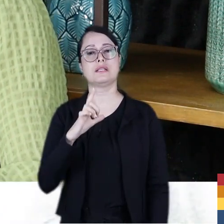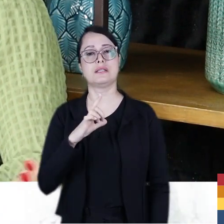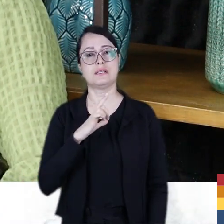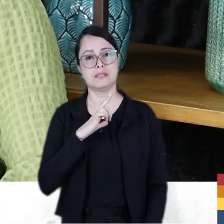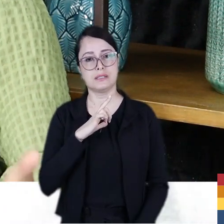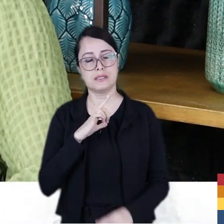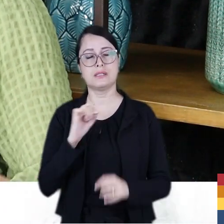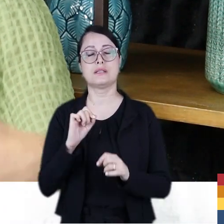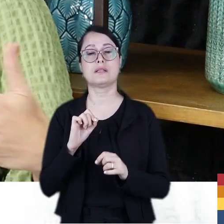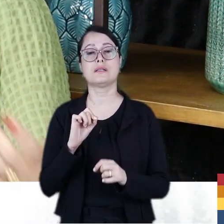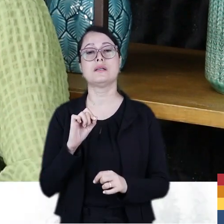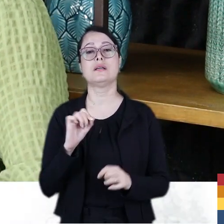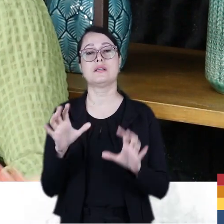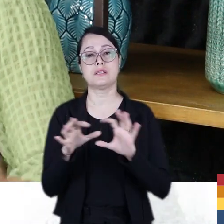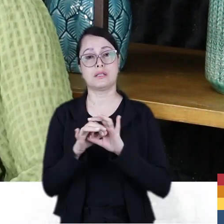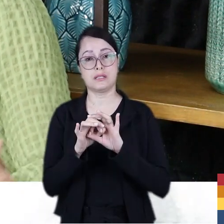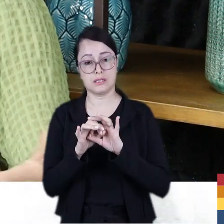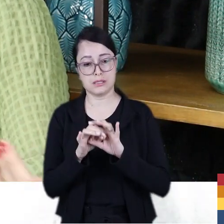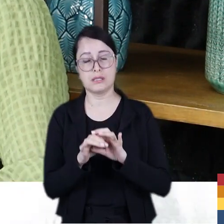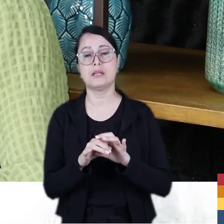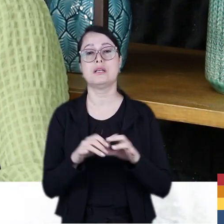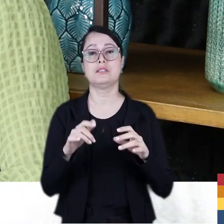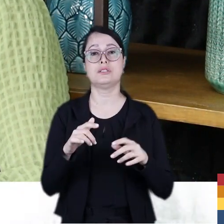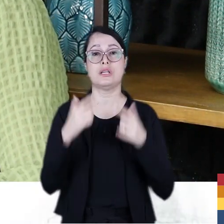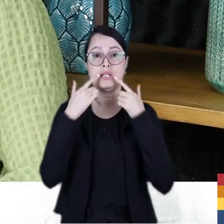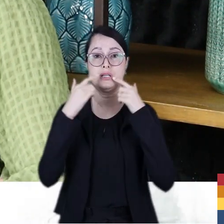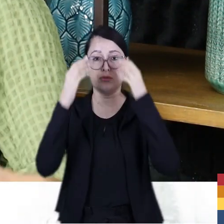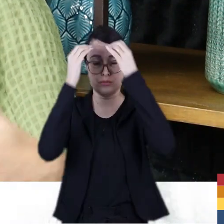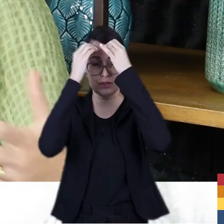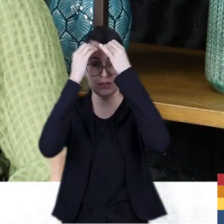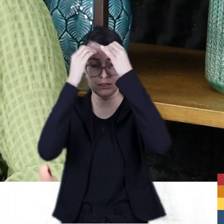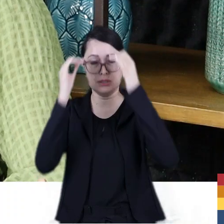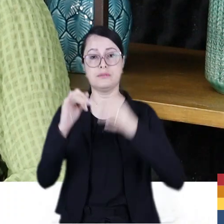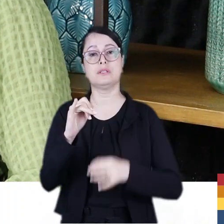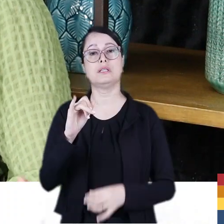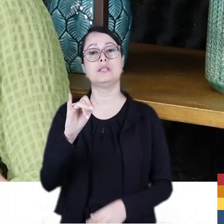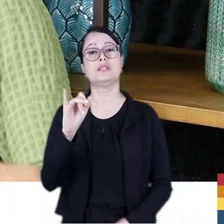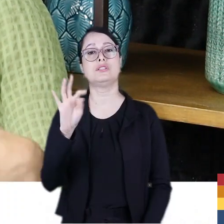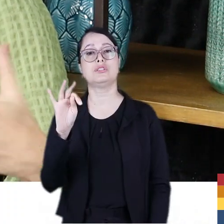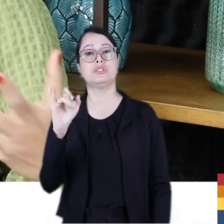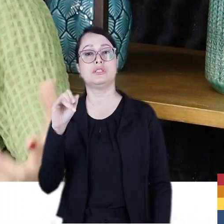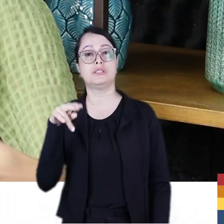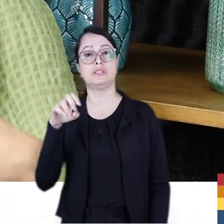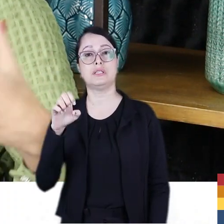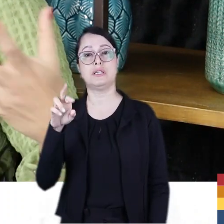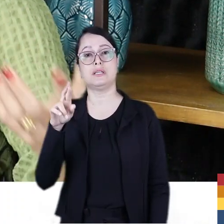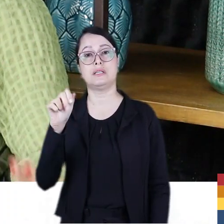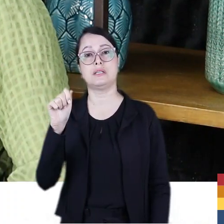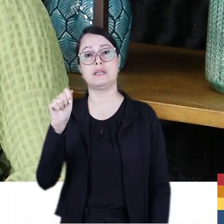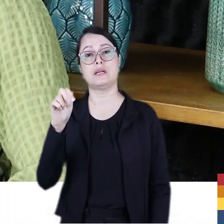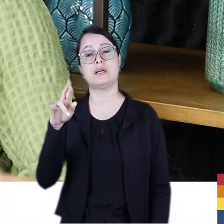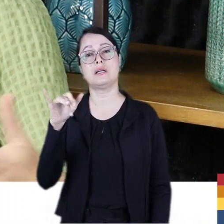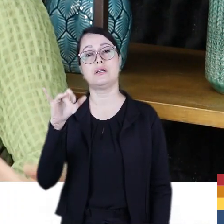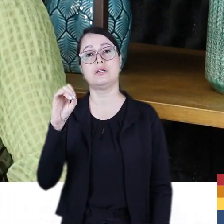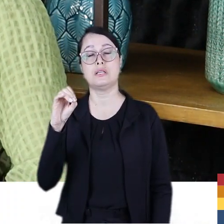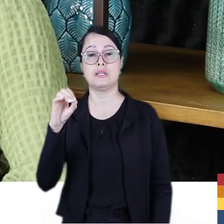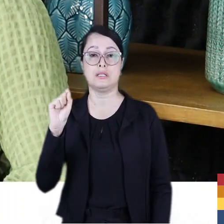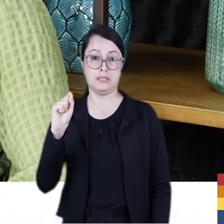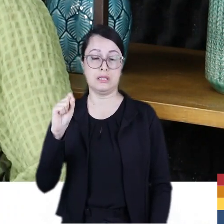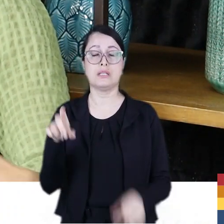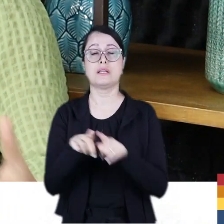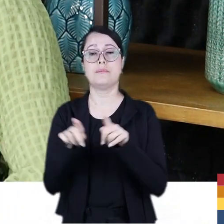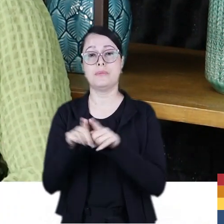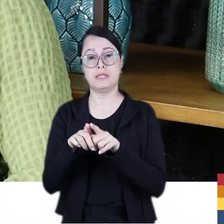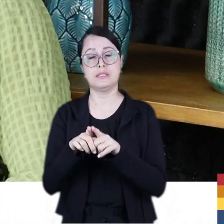correlatos e ele pode sim aproximar tanto da sua área quanto dos demais, né, articulando, né, quais são as temáticas nas artes